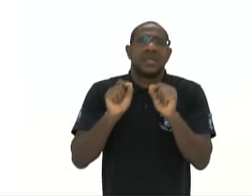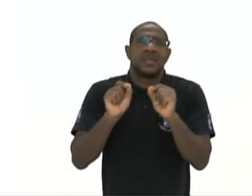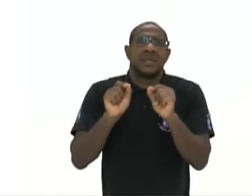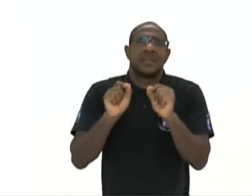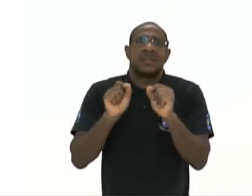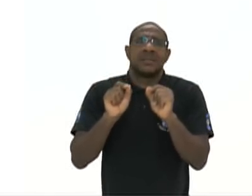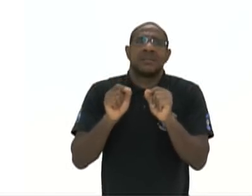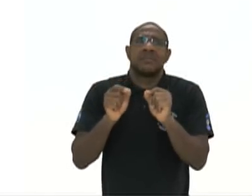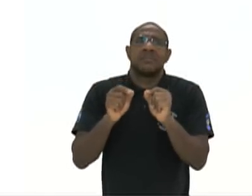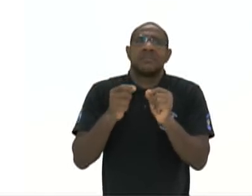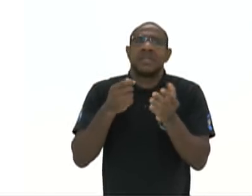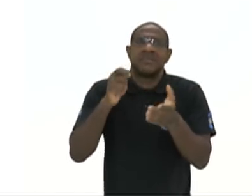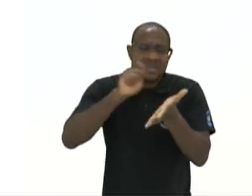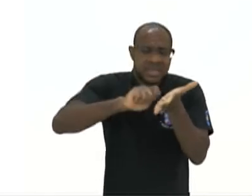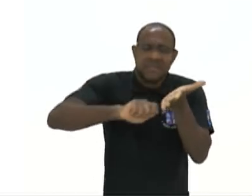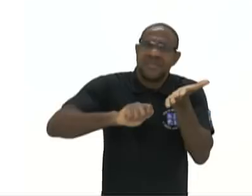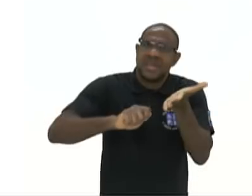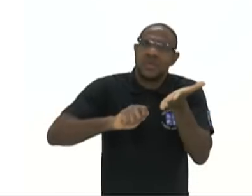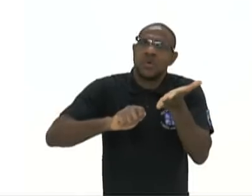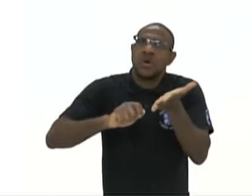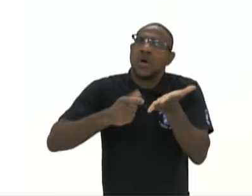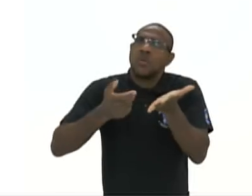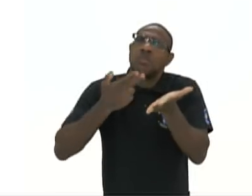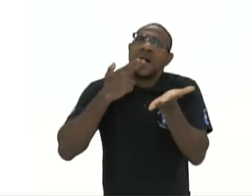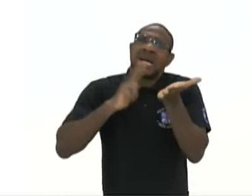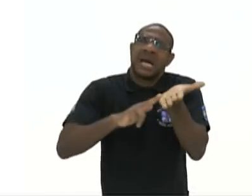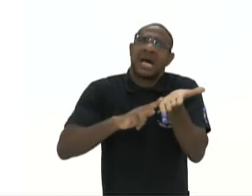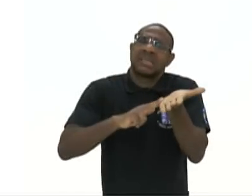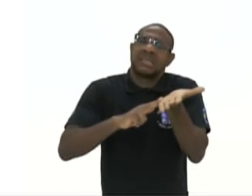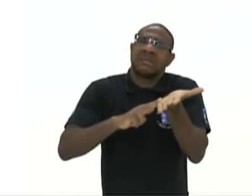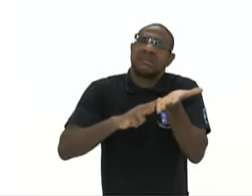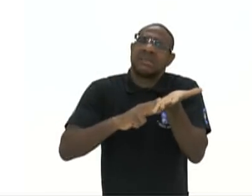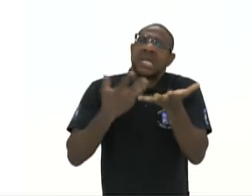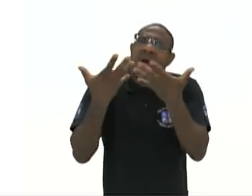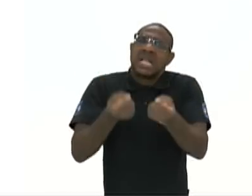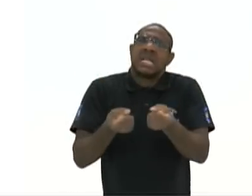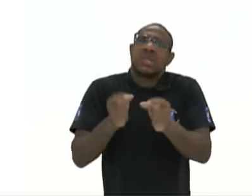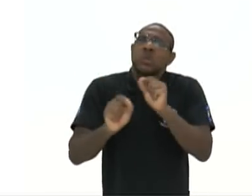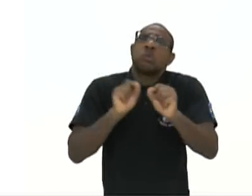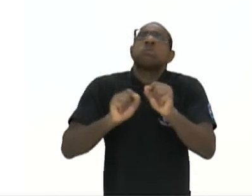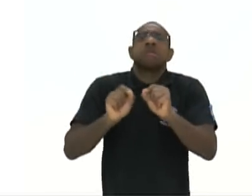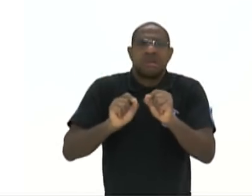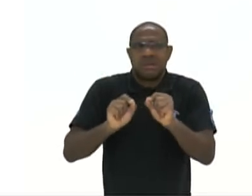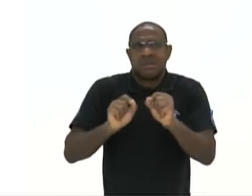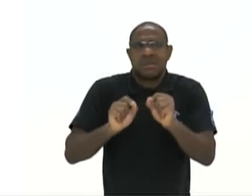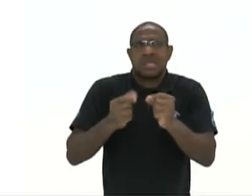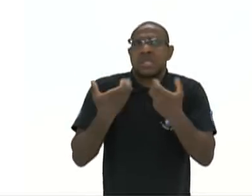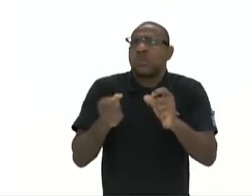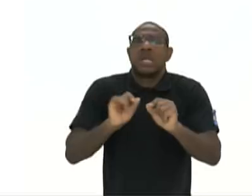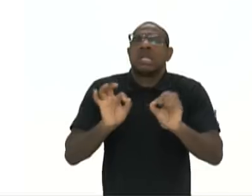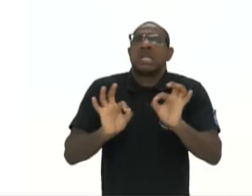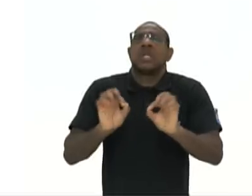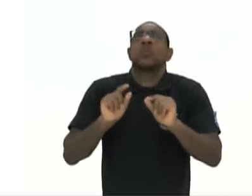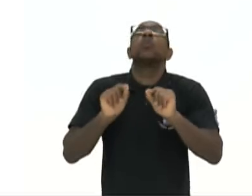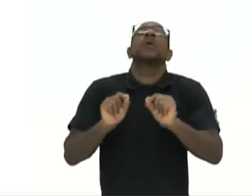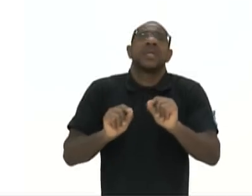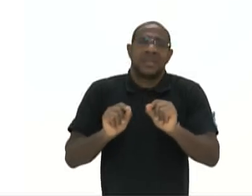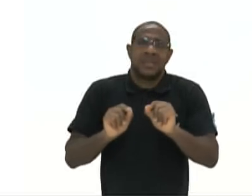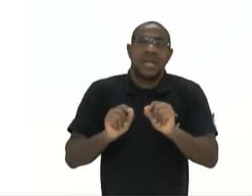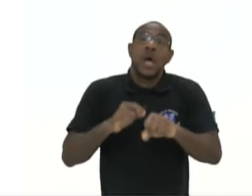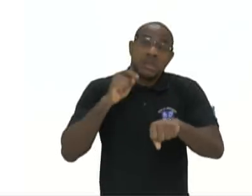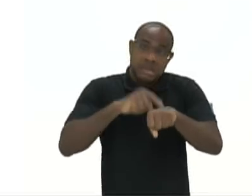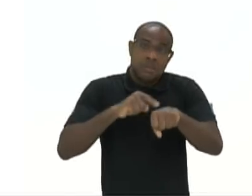lá? Eu vou voltar no texto, você vai ler e você vai responder para mim, tá bom? Dou um tempinho para você.